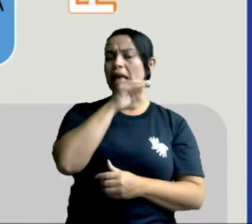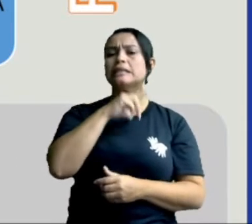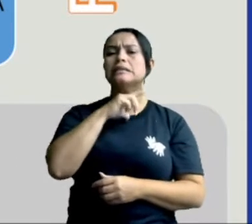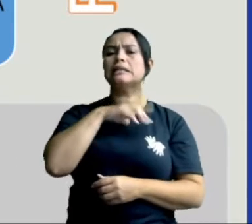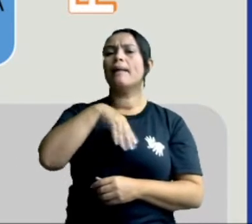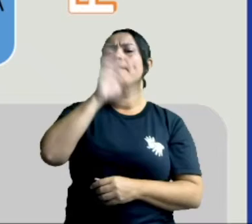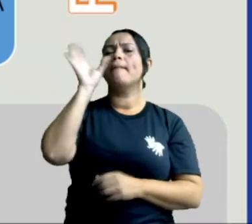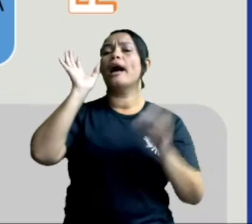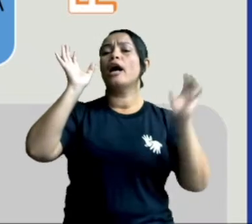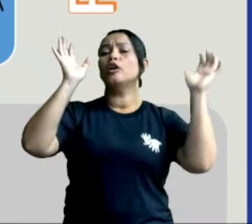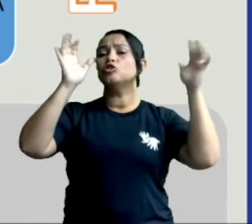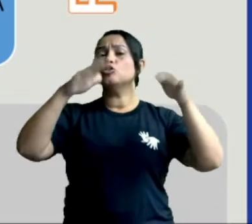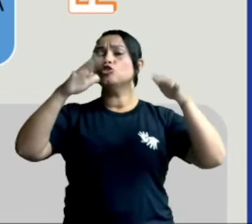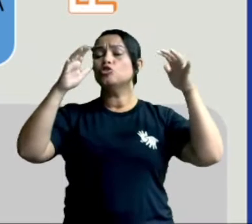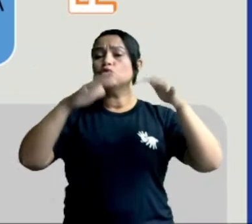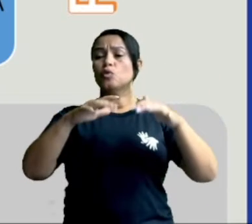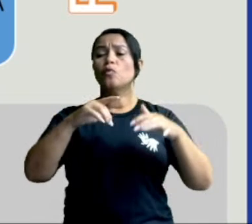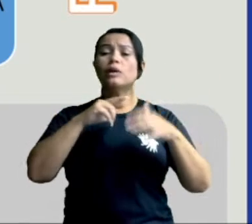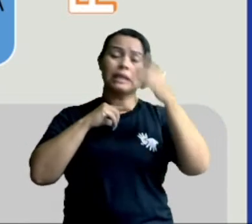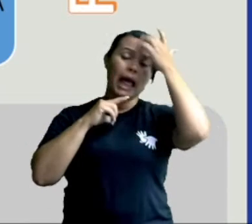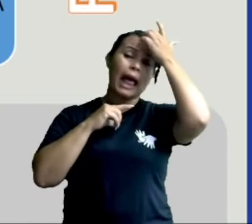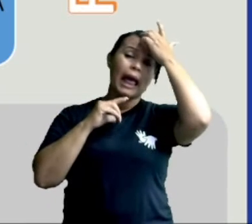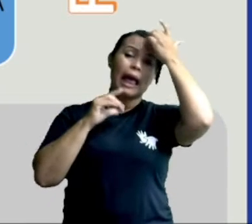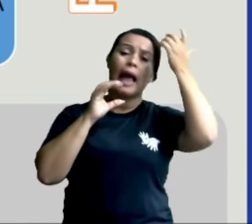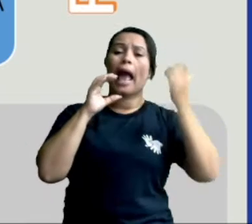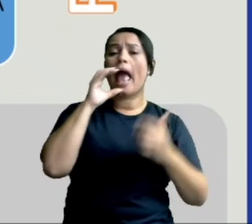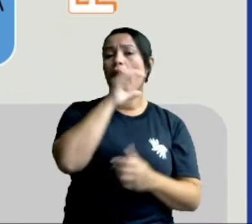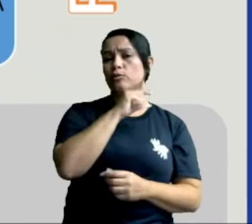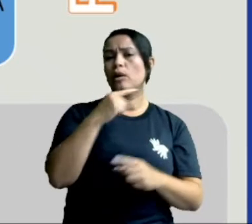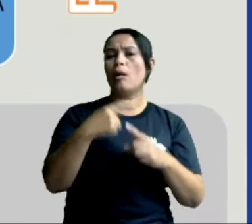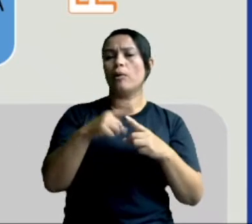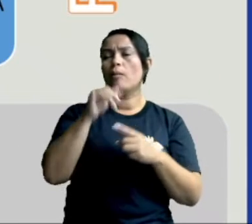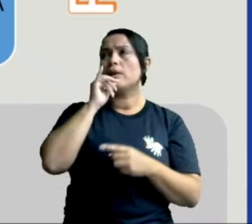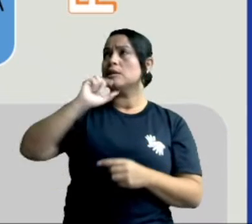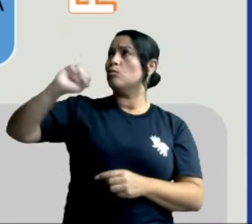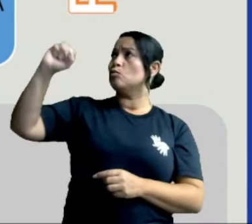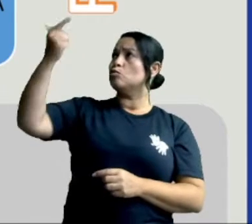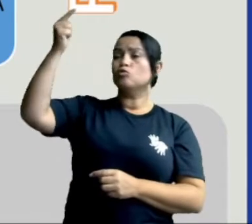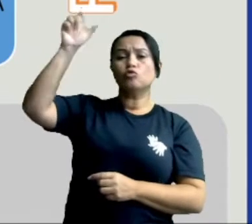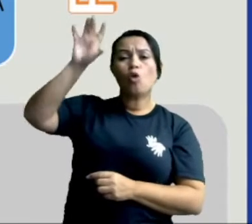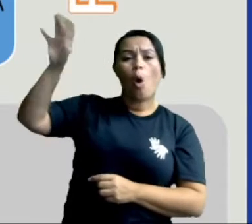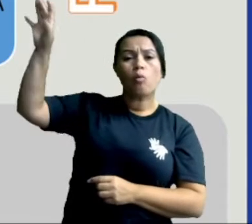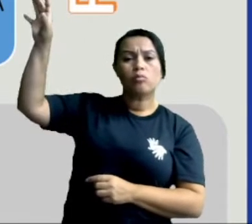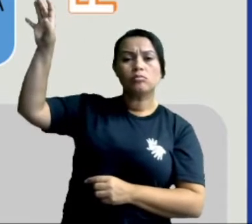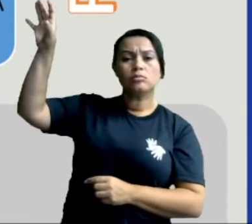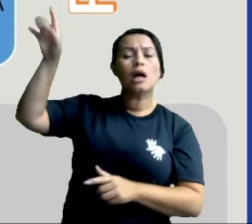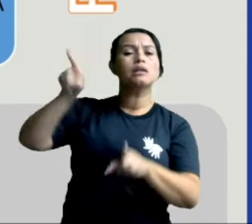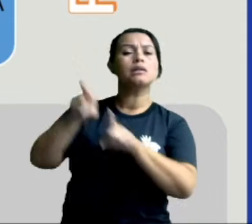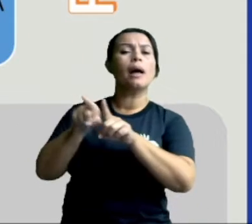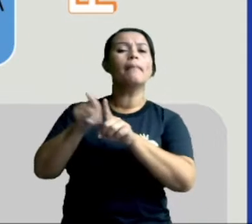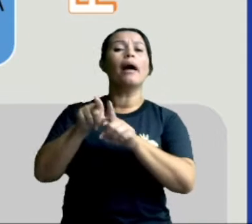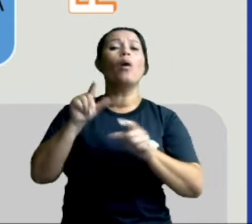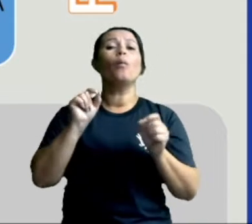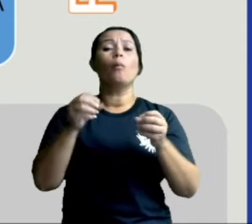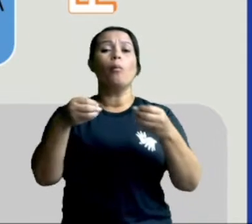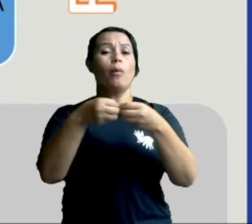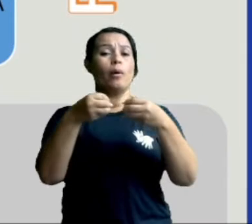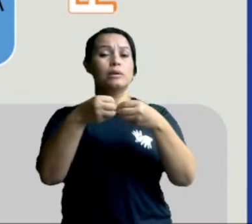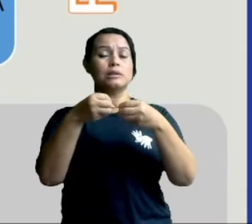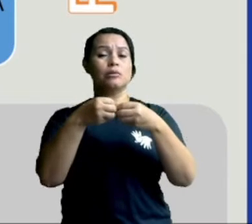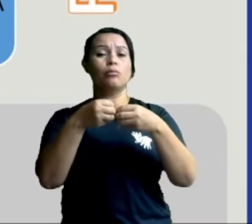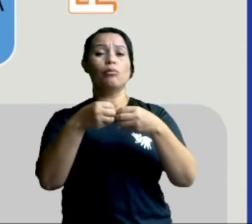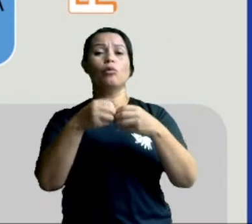de chuva são mais quentes né porque recebe mais radiação do Sol e áreas próximas às regiões